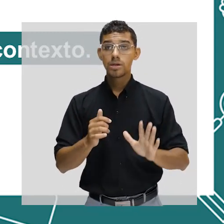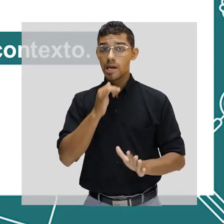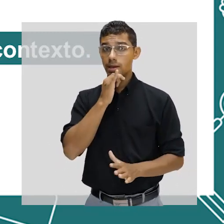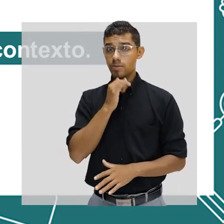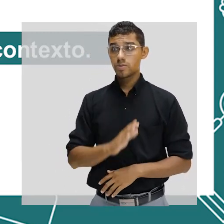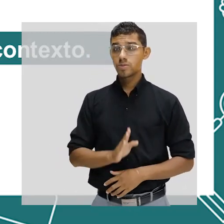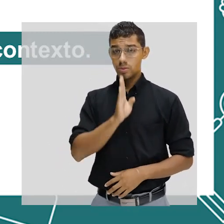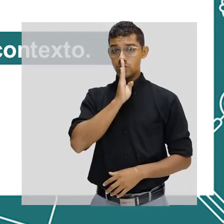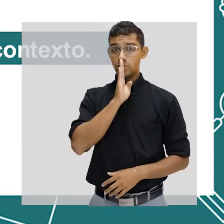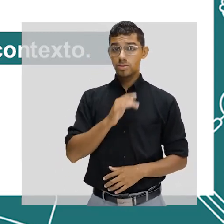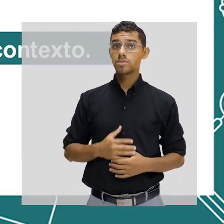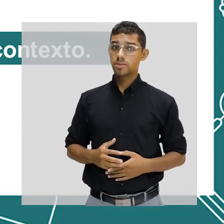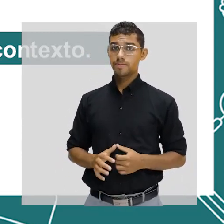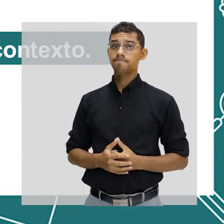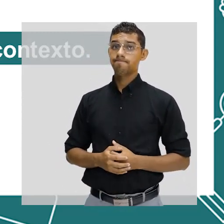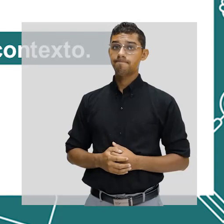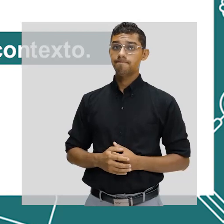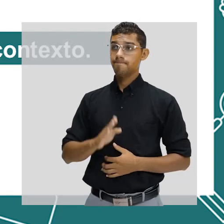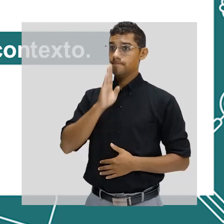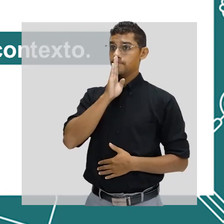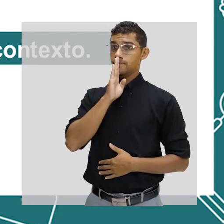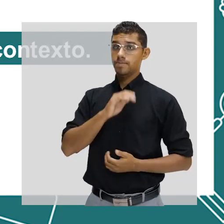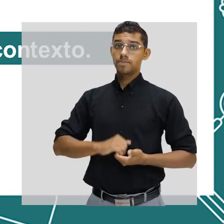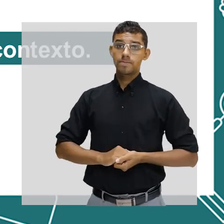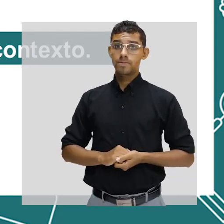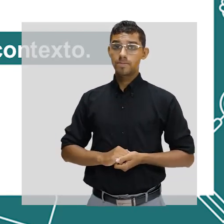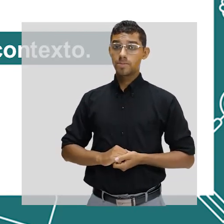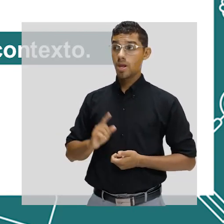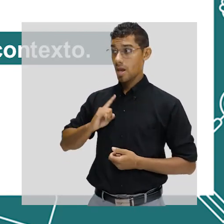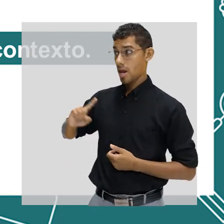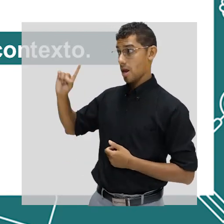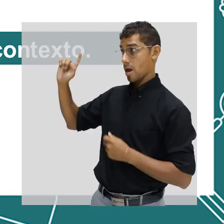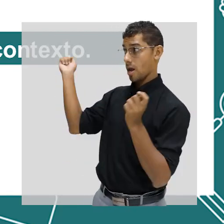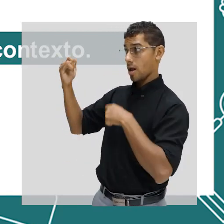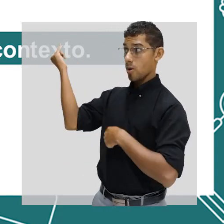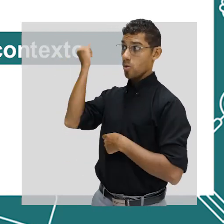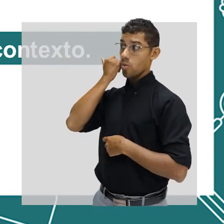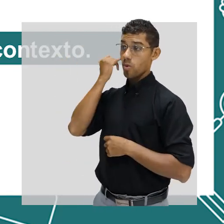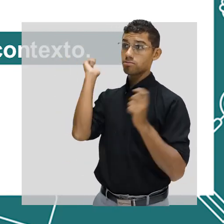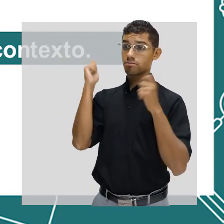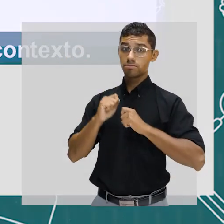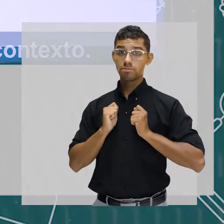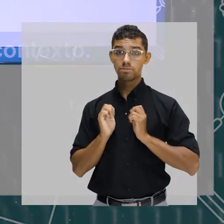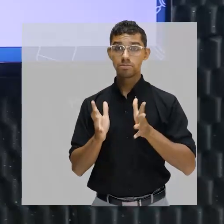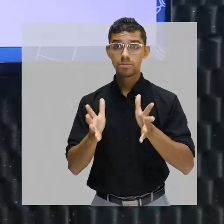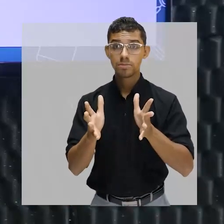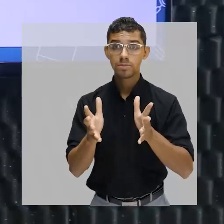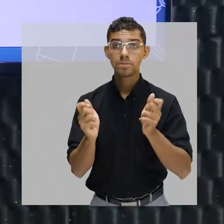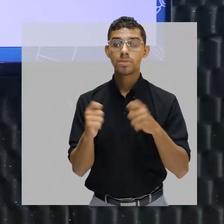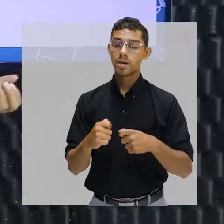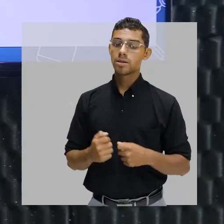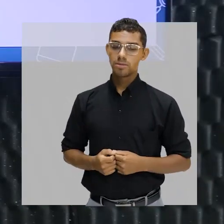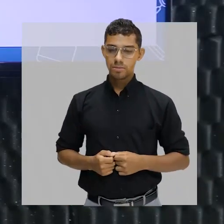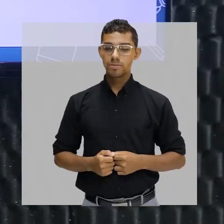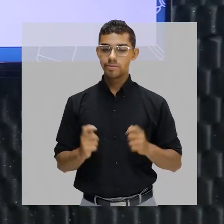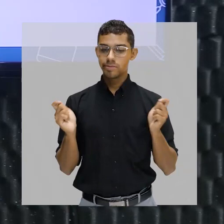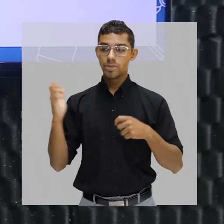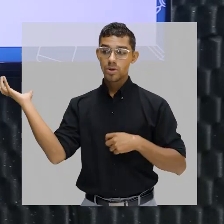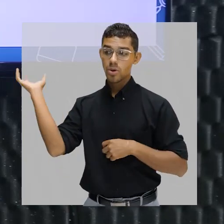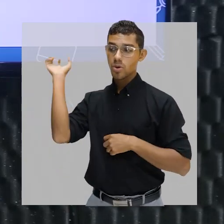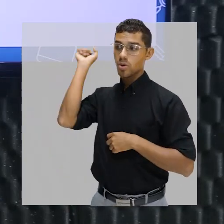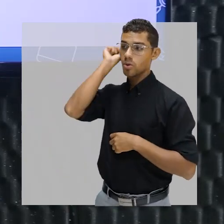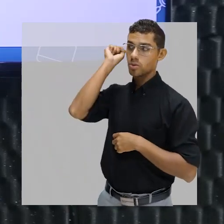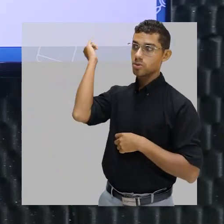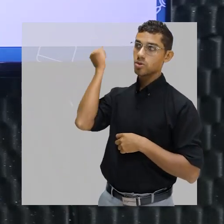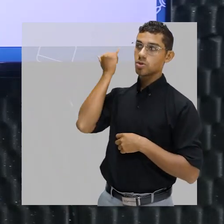ficar calada, o Tyron também vai ficar inerte, porque ele tem que reproduzir aquilo que eu digo. Então, para ele fazer isso, ele tem que ouvir, não é